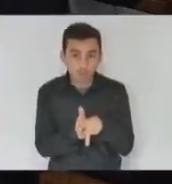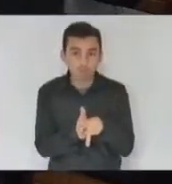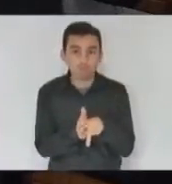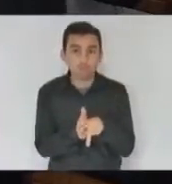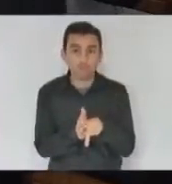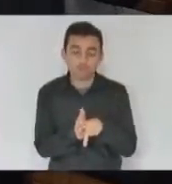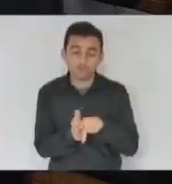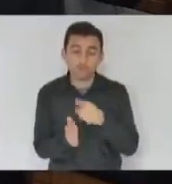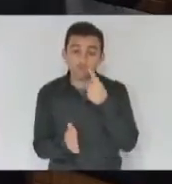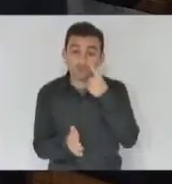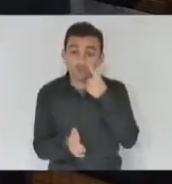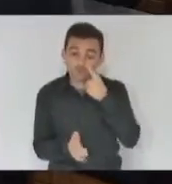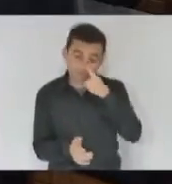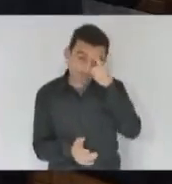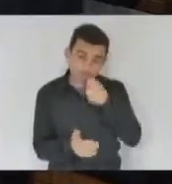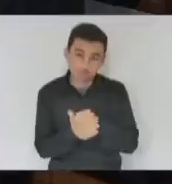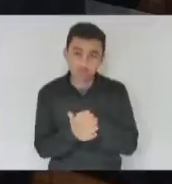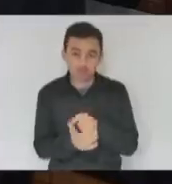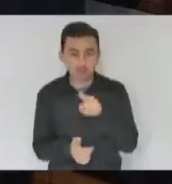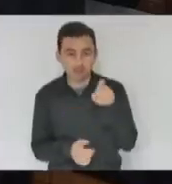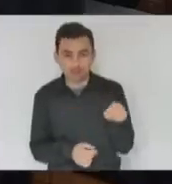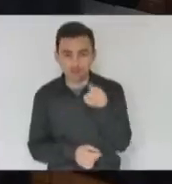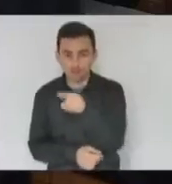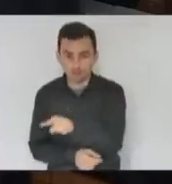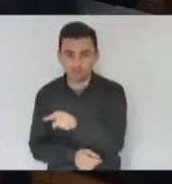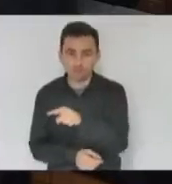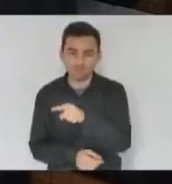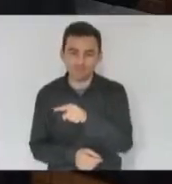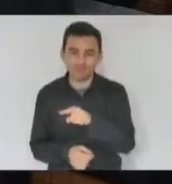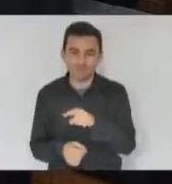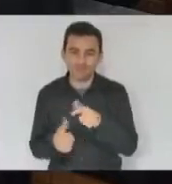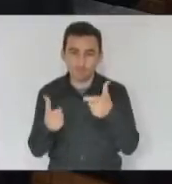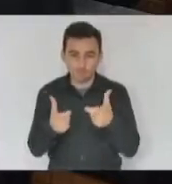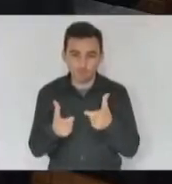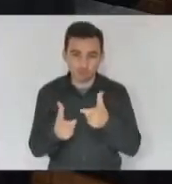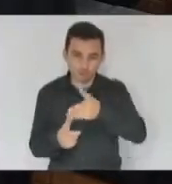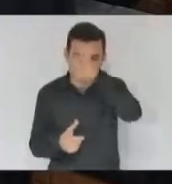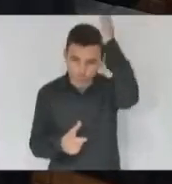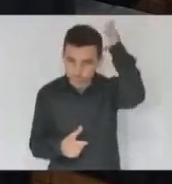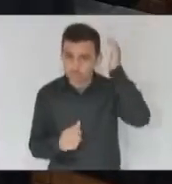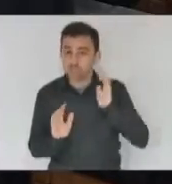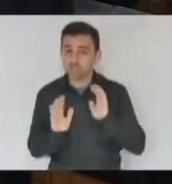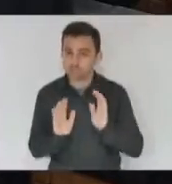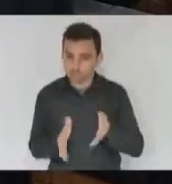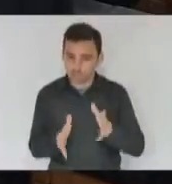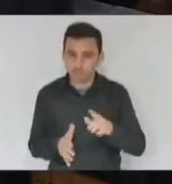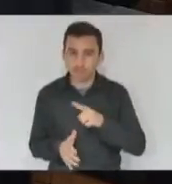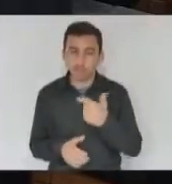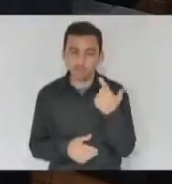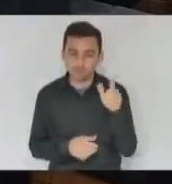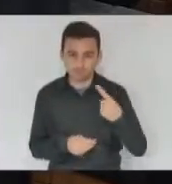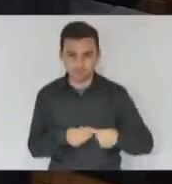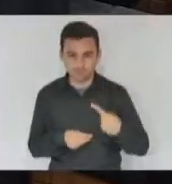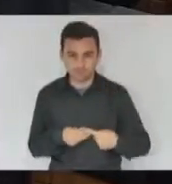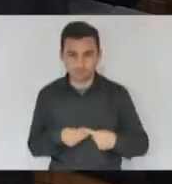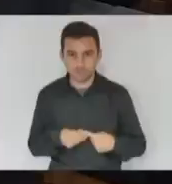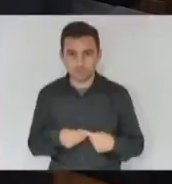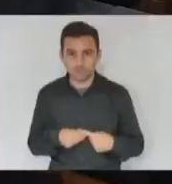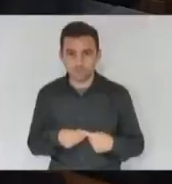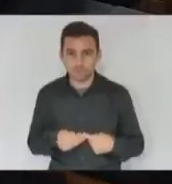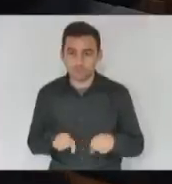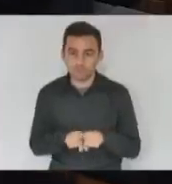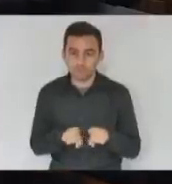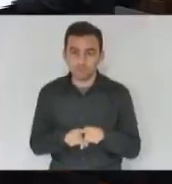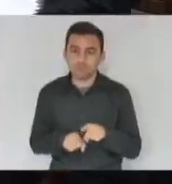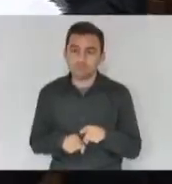decidido, que daí, então, é no Corpo de Bombeiros. Isso já acontece em outras cidades. E se o senhor me permitir,